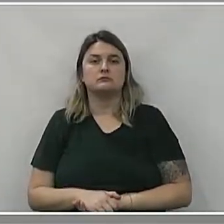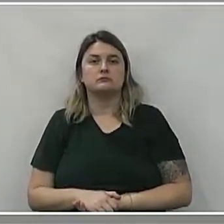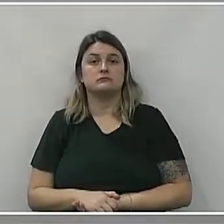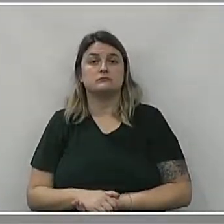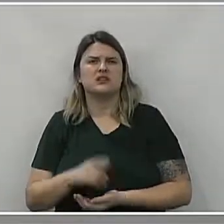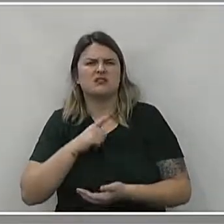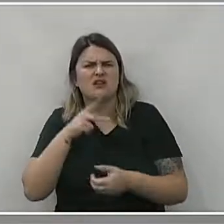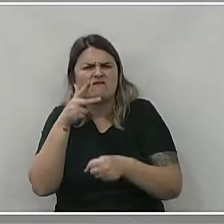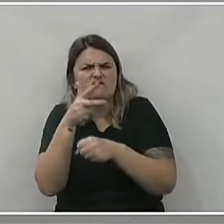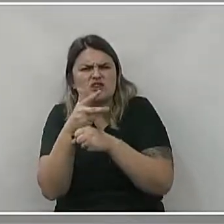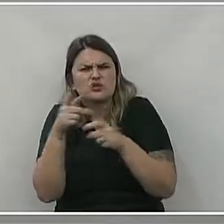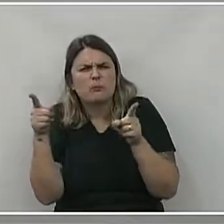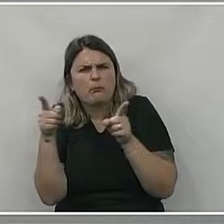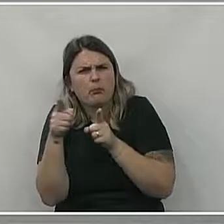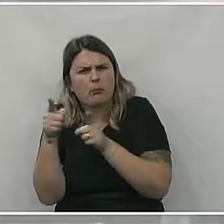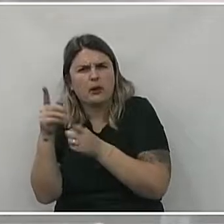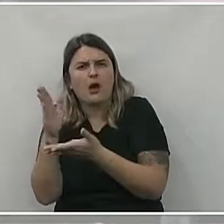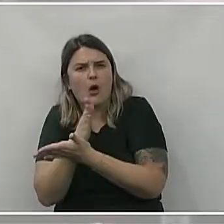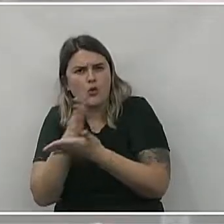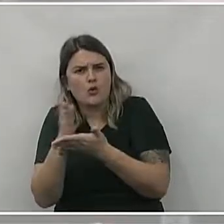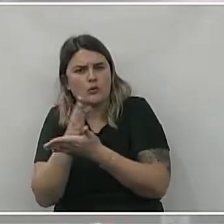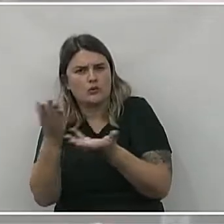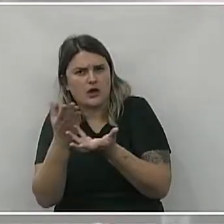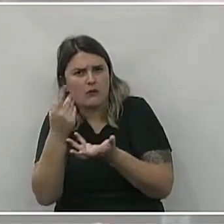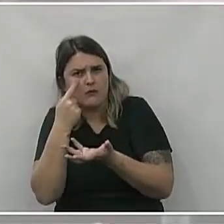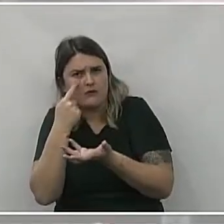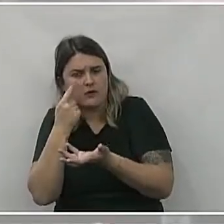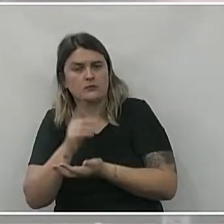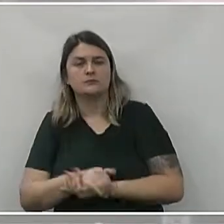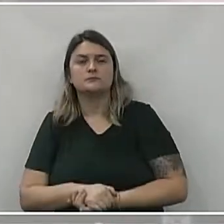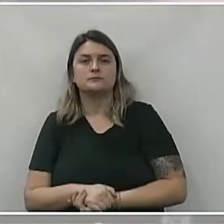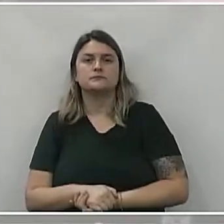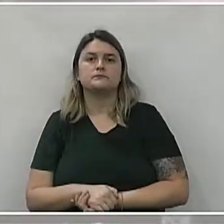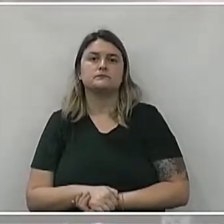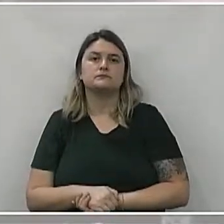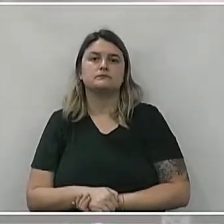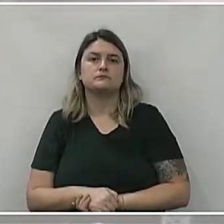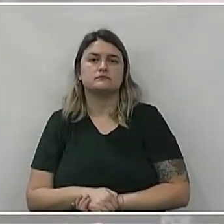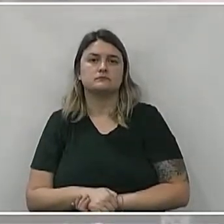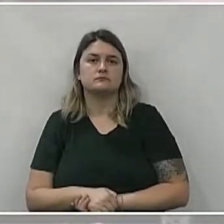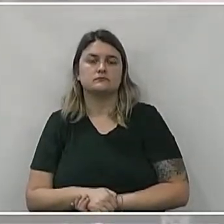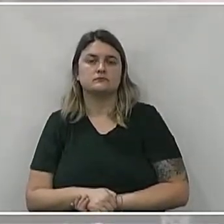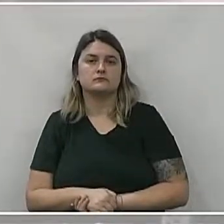São vídeos curtinhos, então são alguns. Eu quero mostrar para vocês.